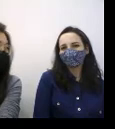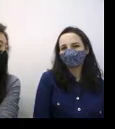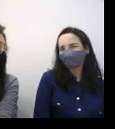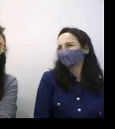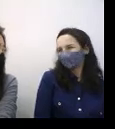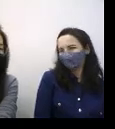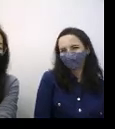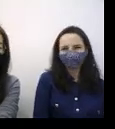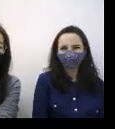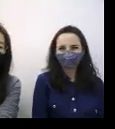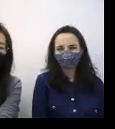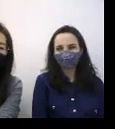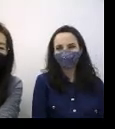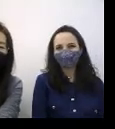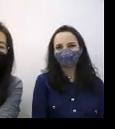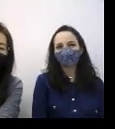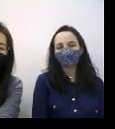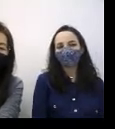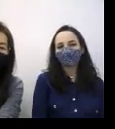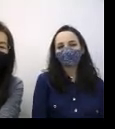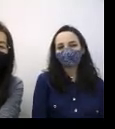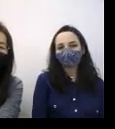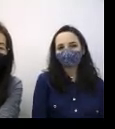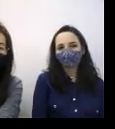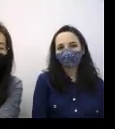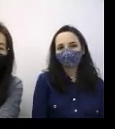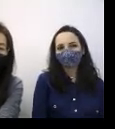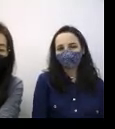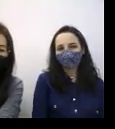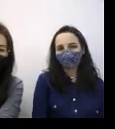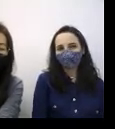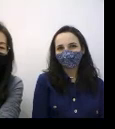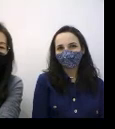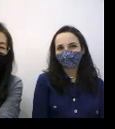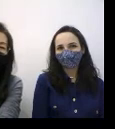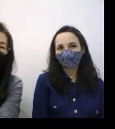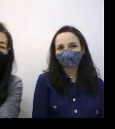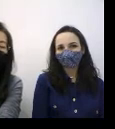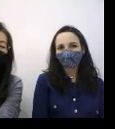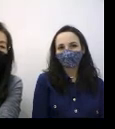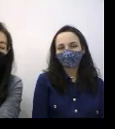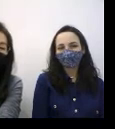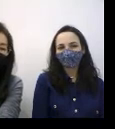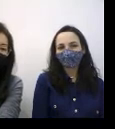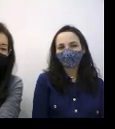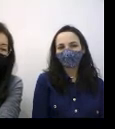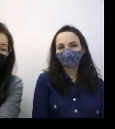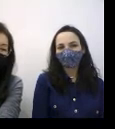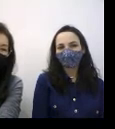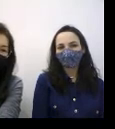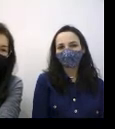Eu acho que é isso. A gente agradece, né, mais esse momento com vocês. Esperamos